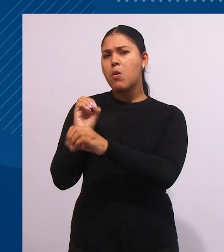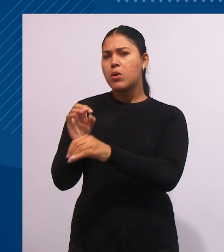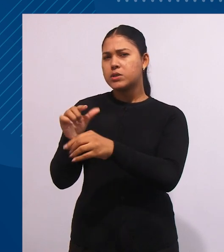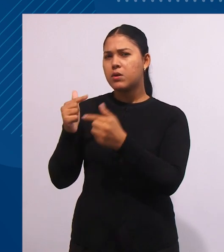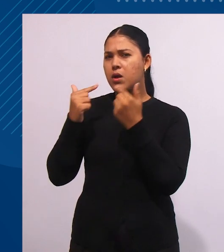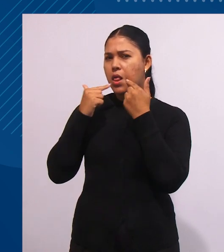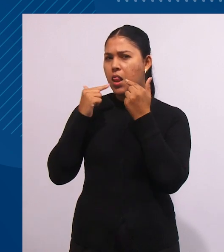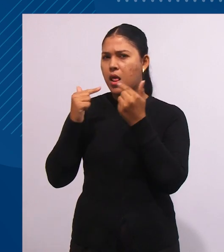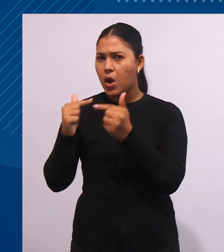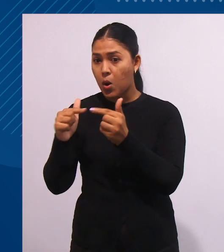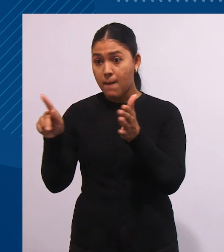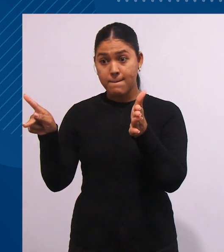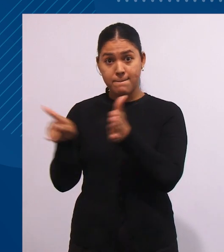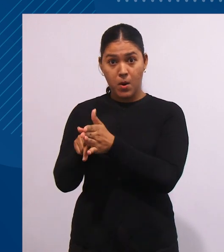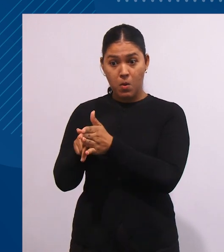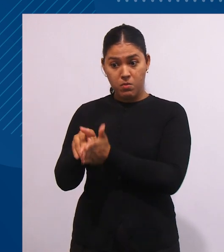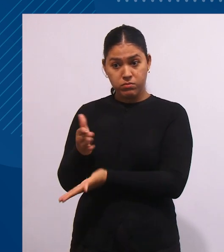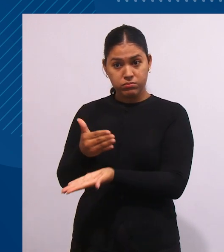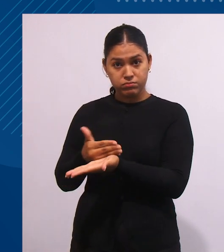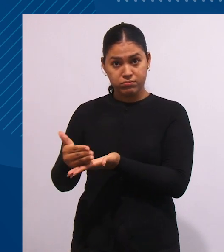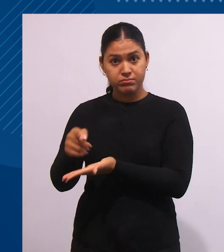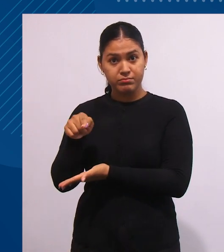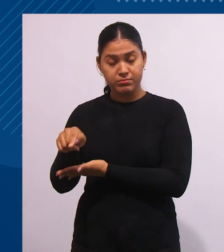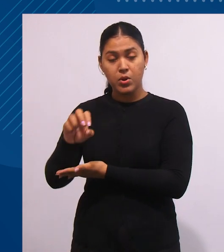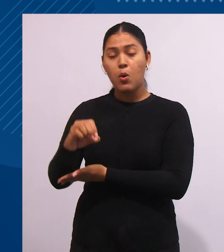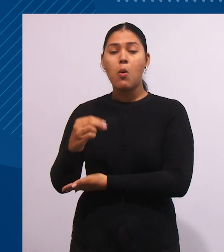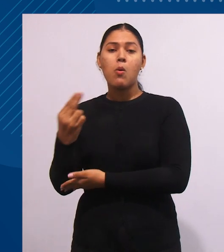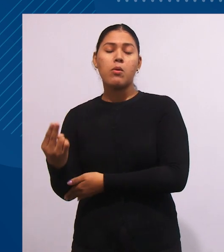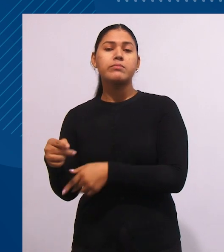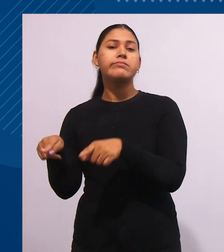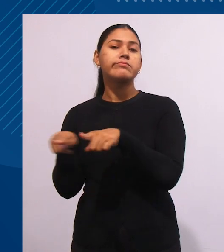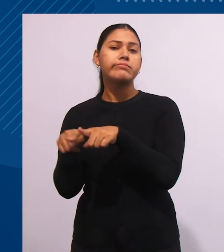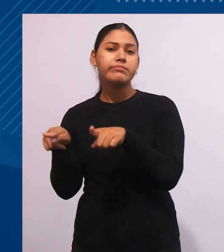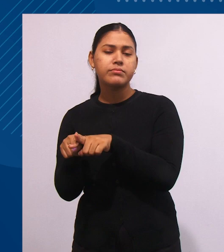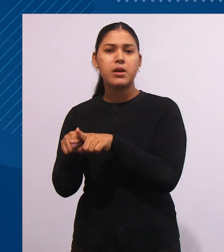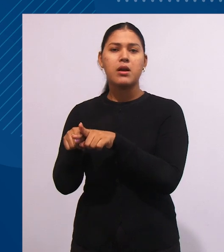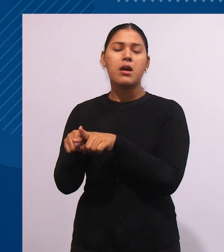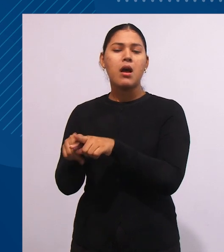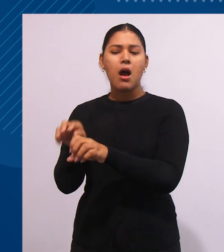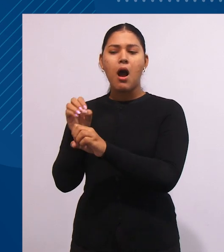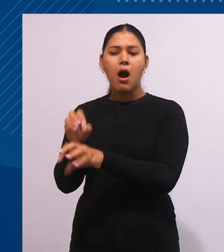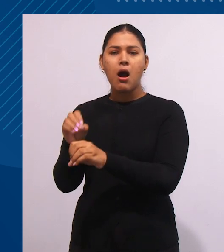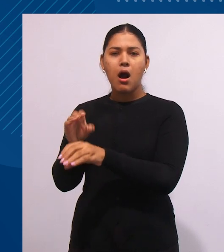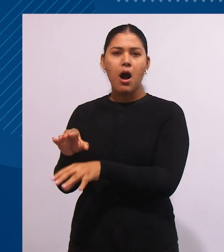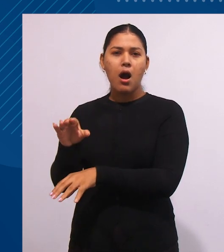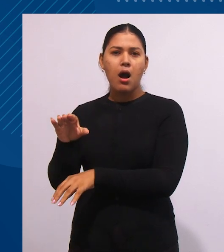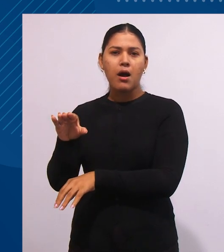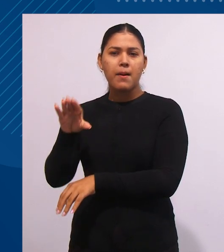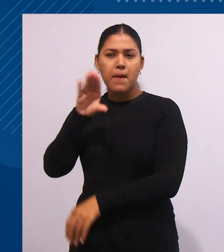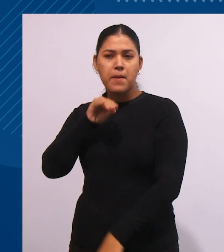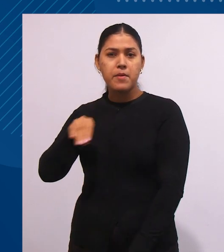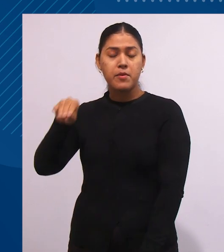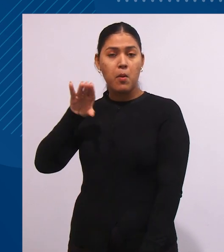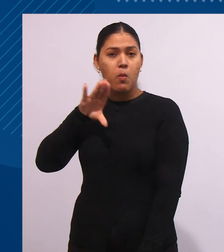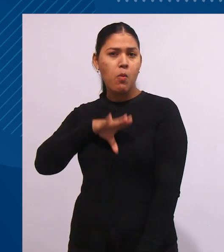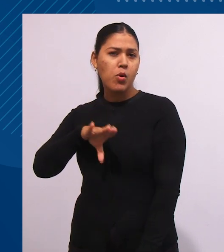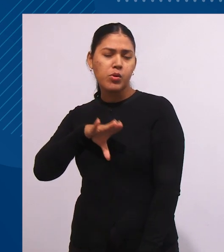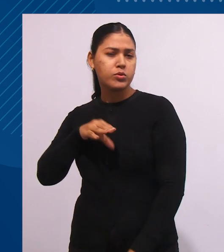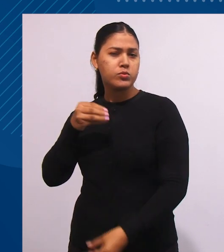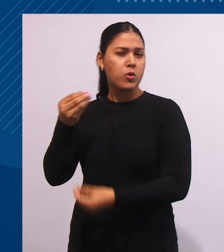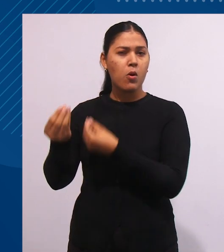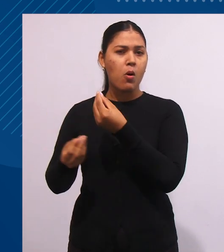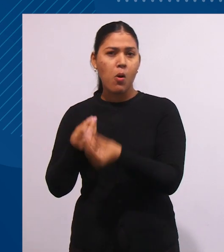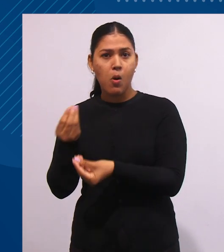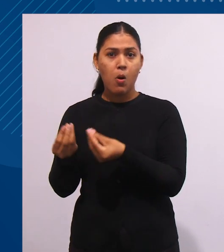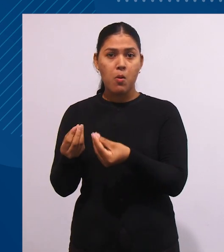a língua nativa desses povos ou são as aulas ministradas todas em língua portuguesa, né?